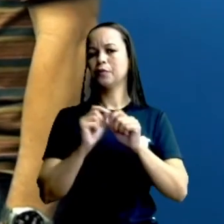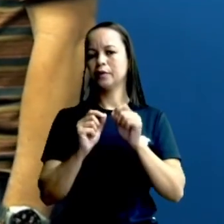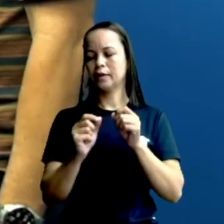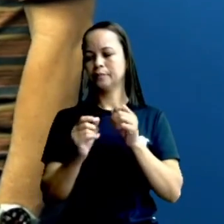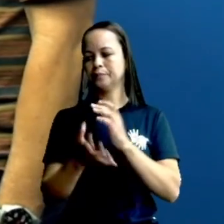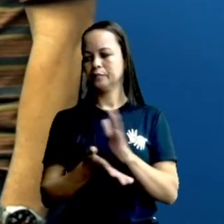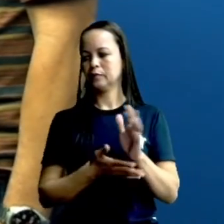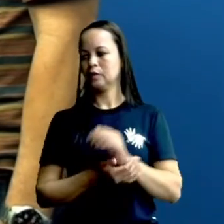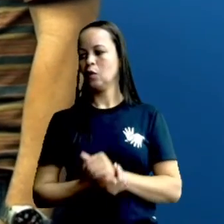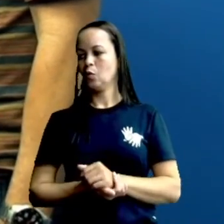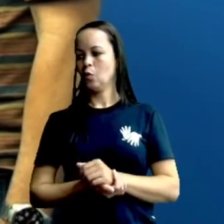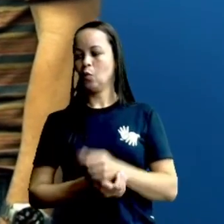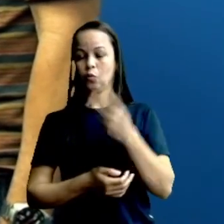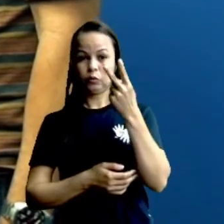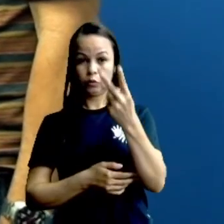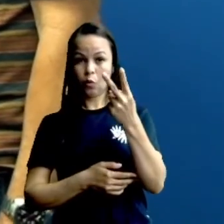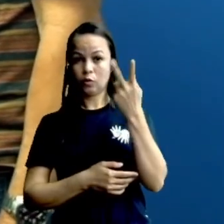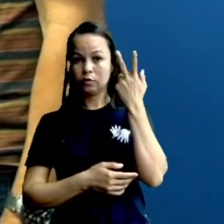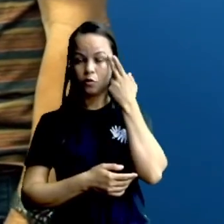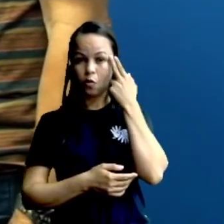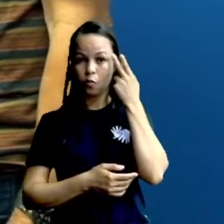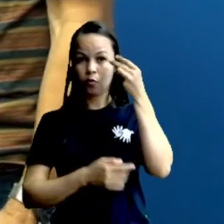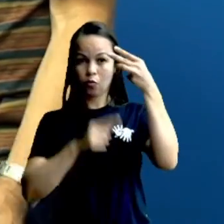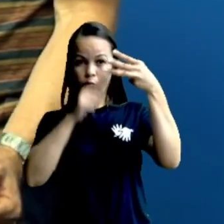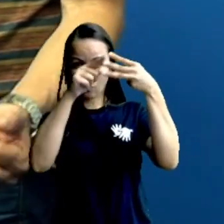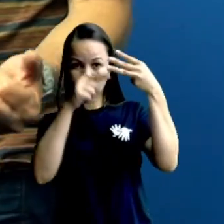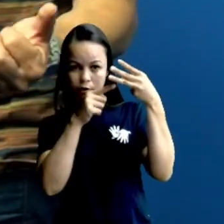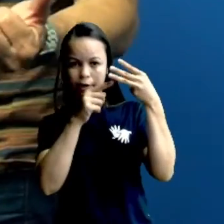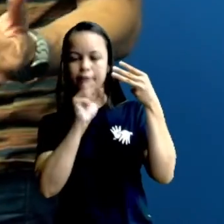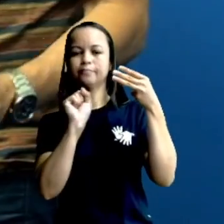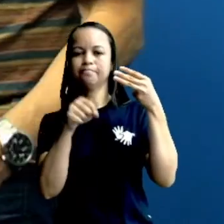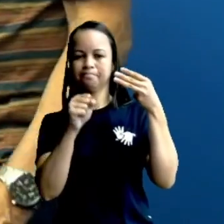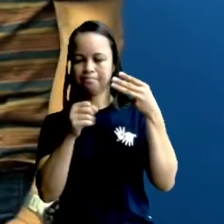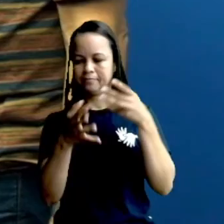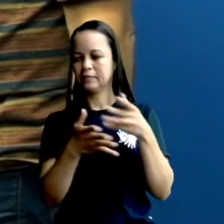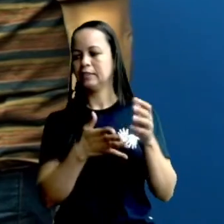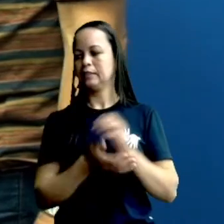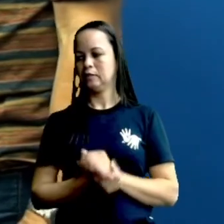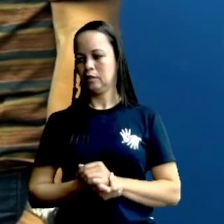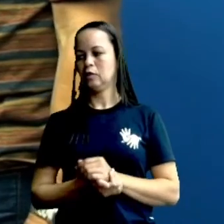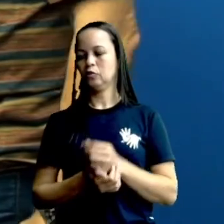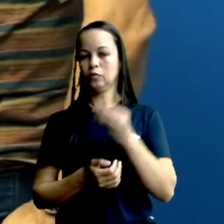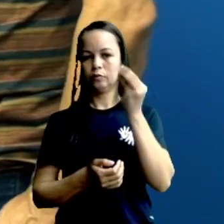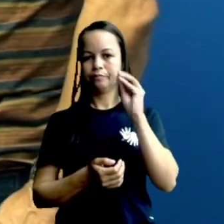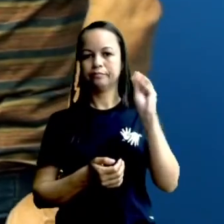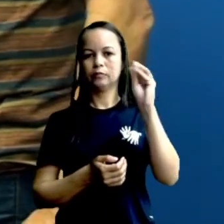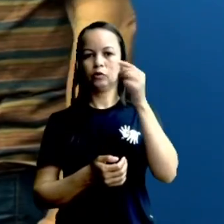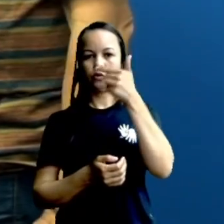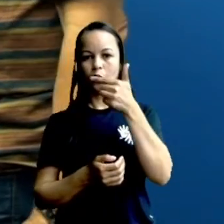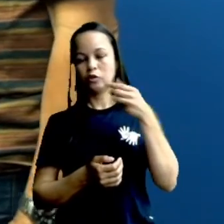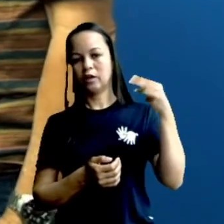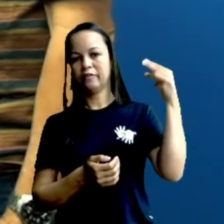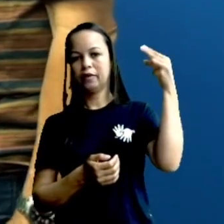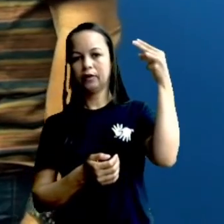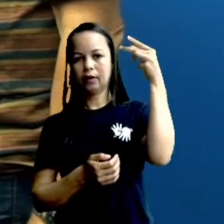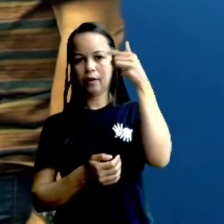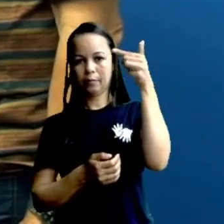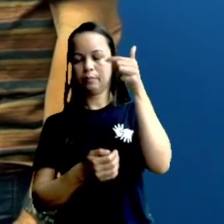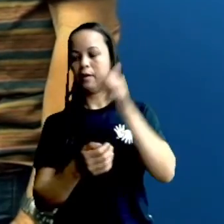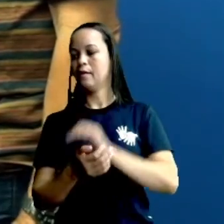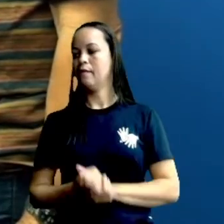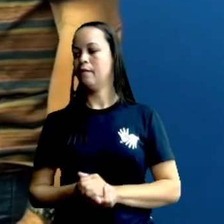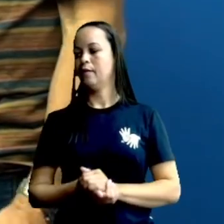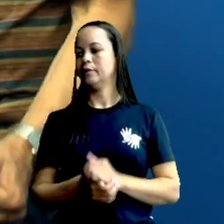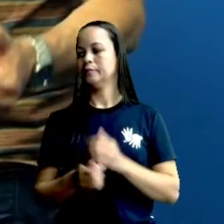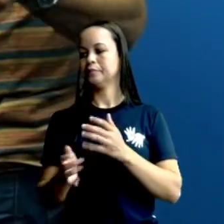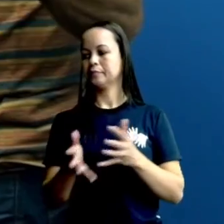O 2 é comum? É comum sim a todos eles. Pega o de menor expoente. 2 elevado à primeira. O 3 é